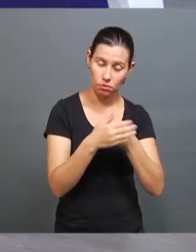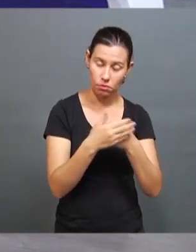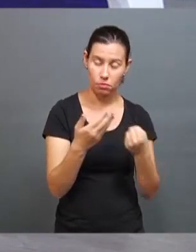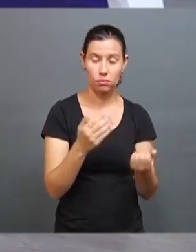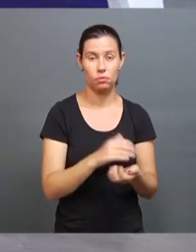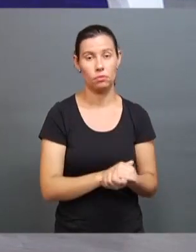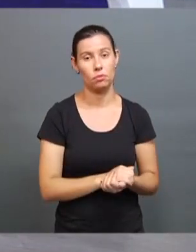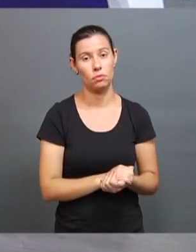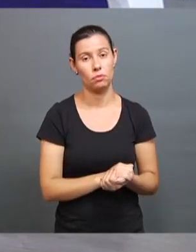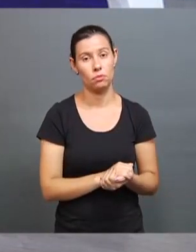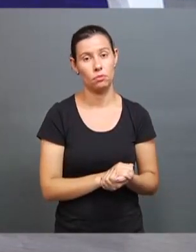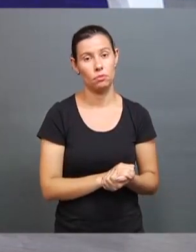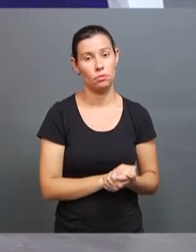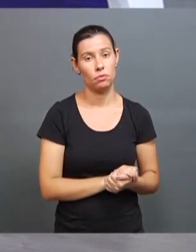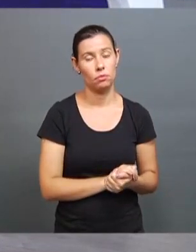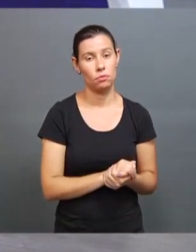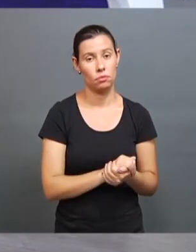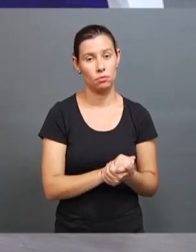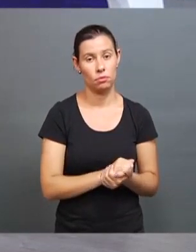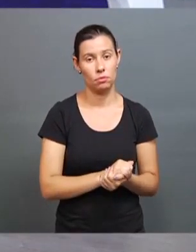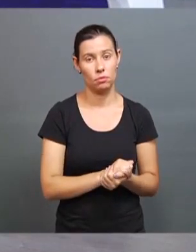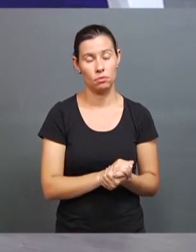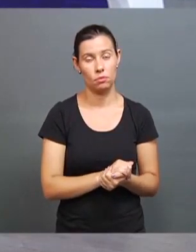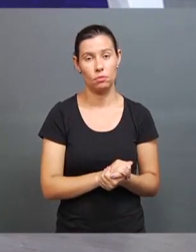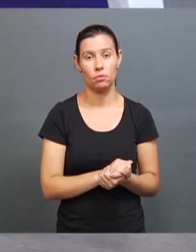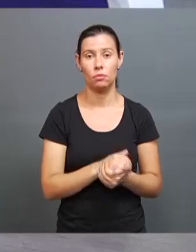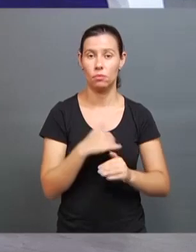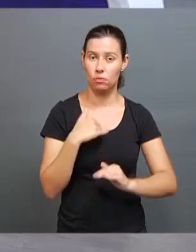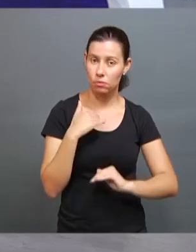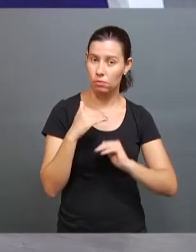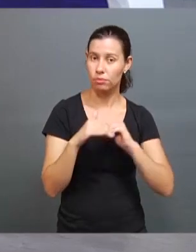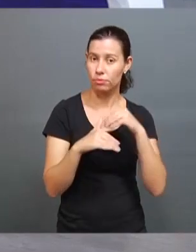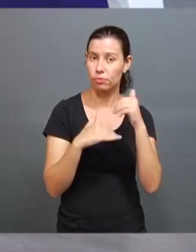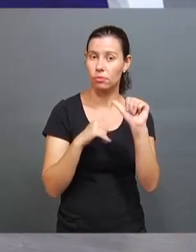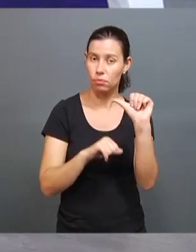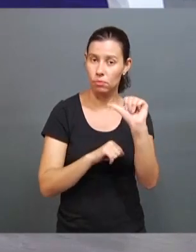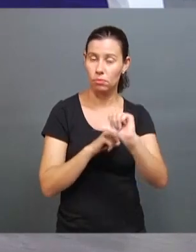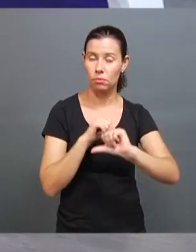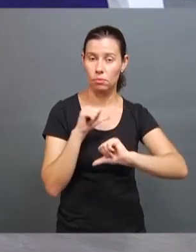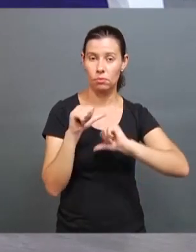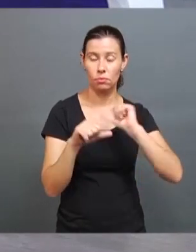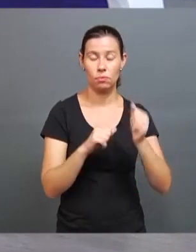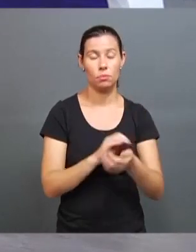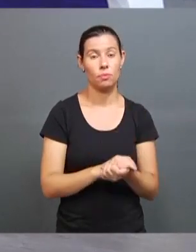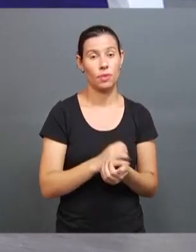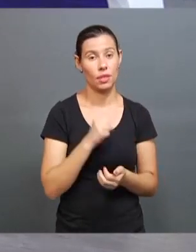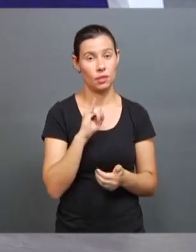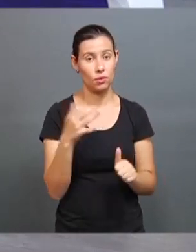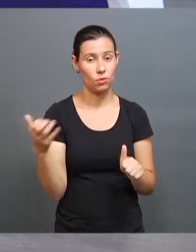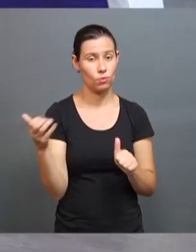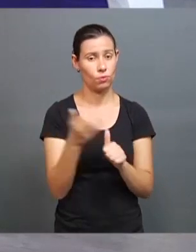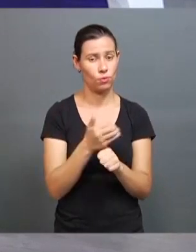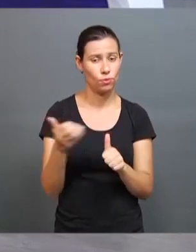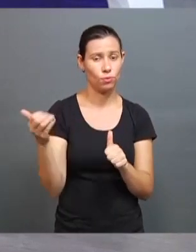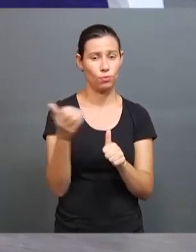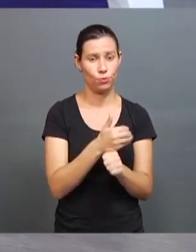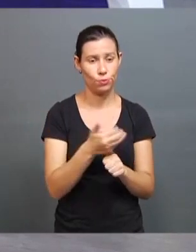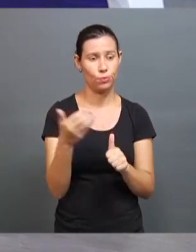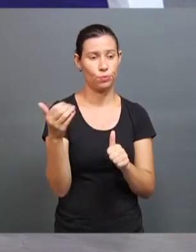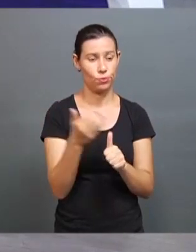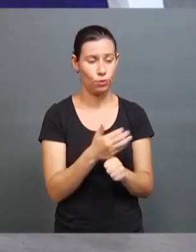vai sendo deslocado mesmo. Isso é do processo do humano. Agora, se eu substituo todos esses outros